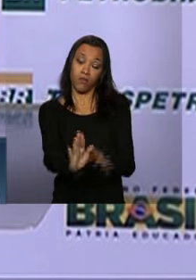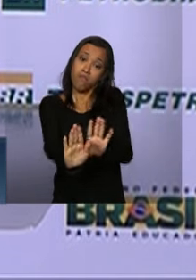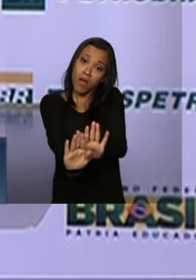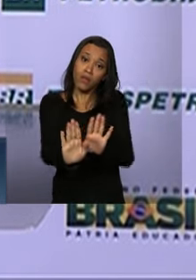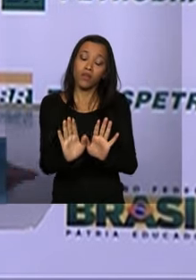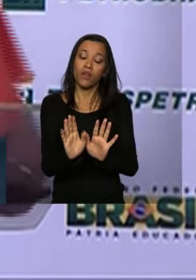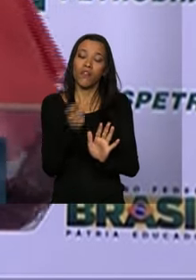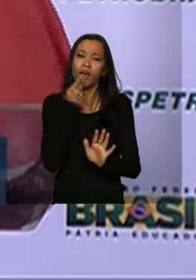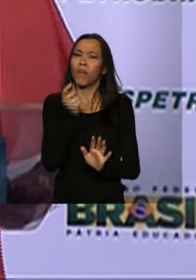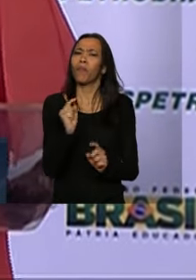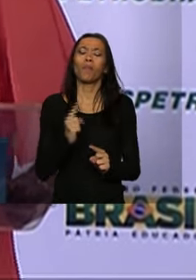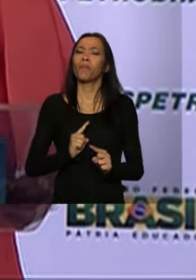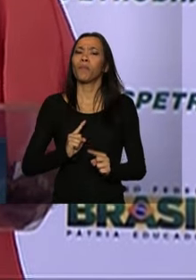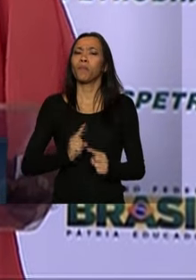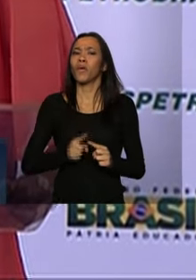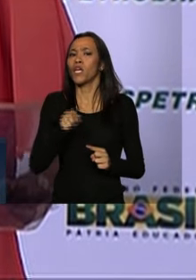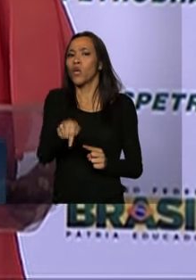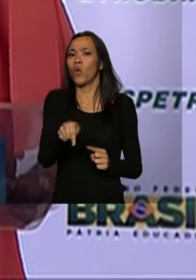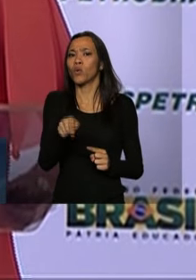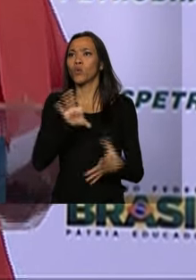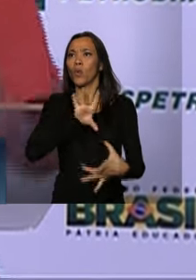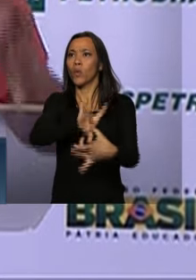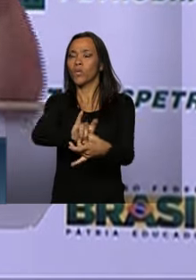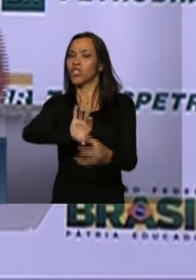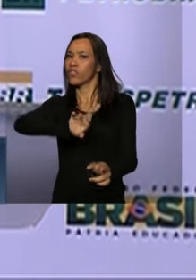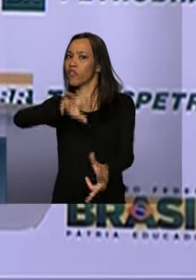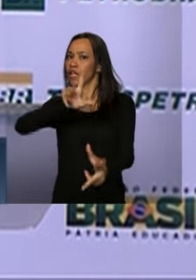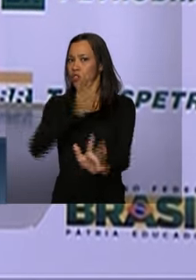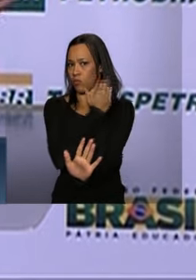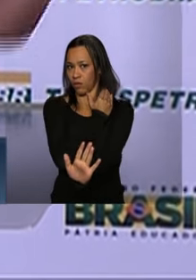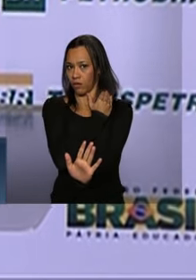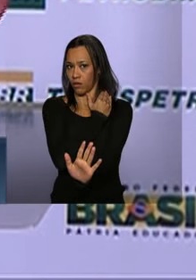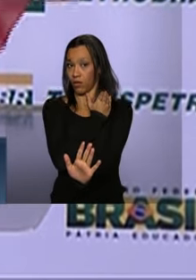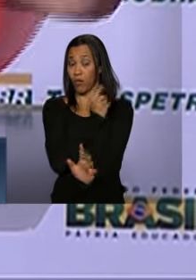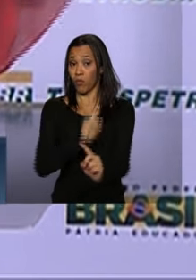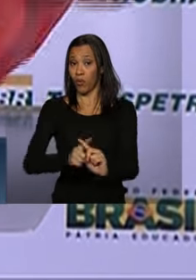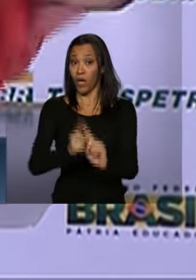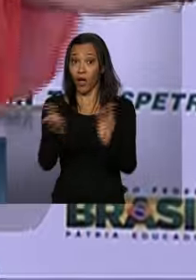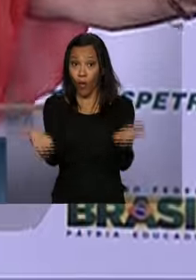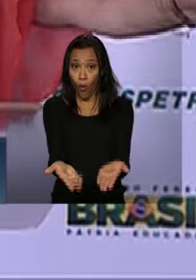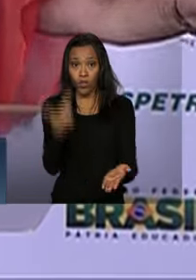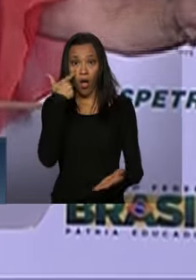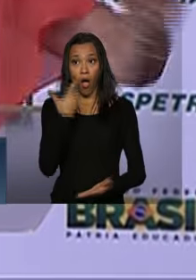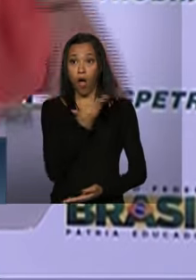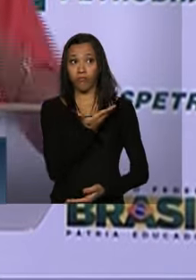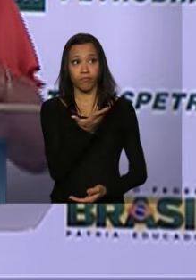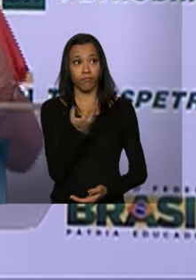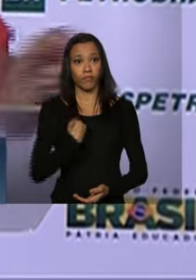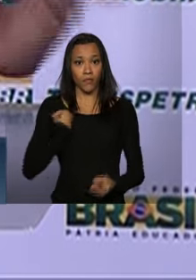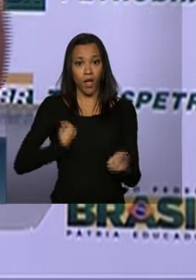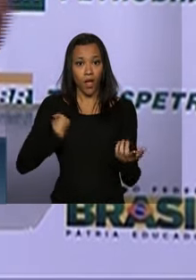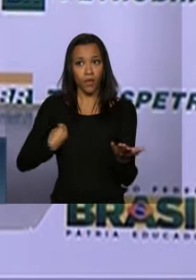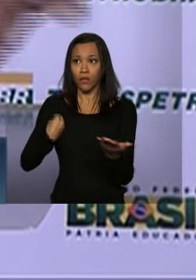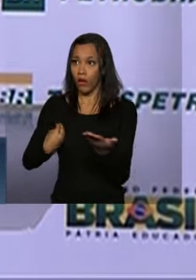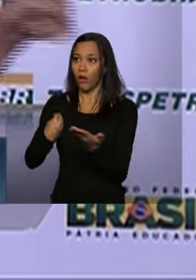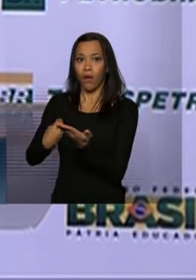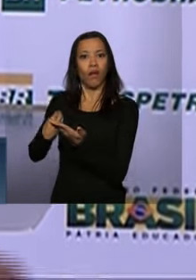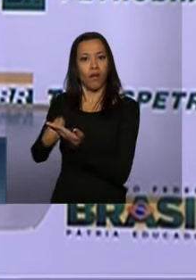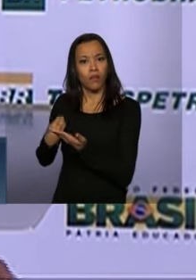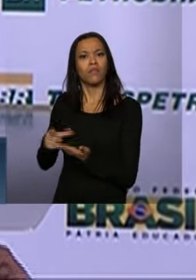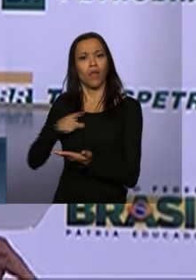que hoje é diferente de antes. Porque hoje tem isso aqui. Porque hoje nós